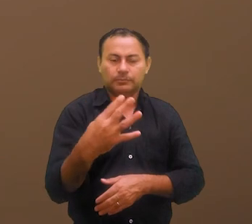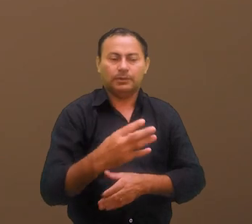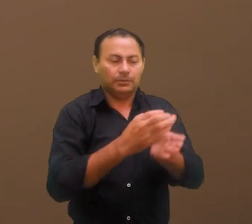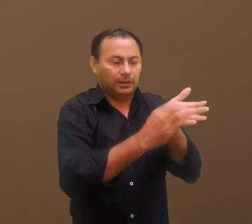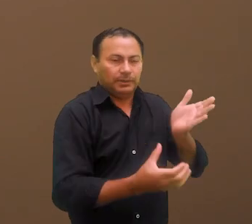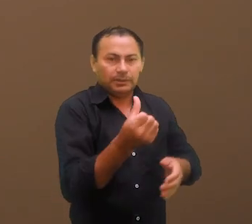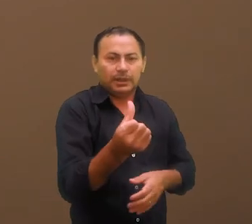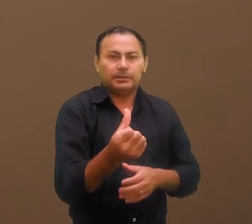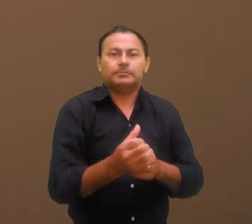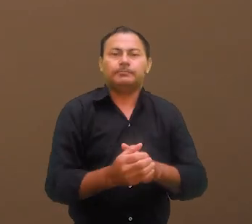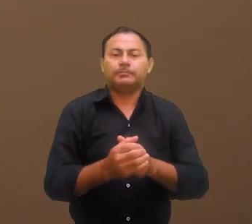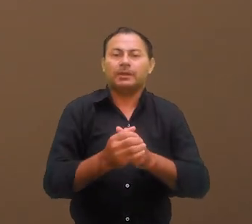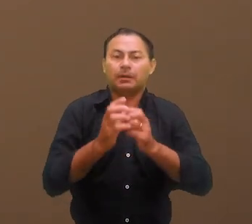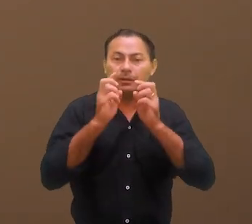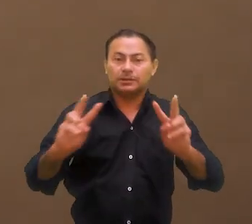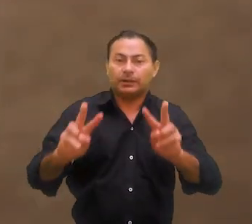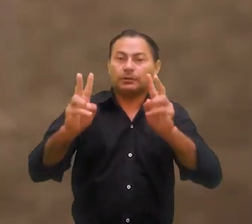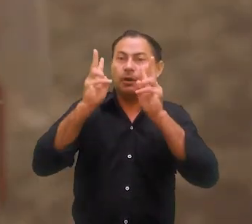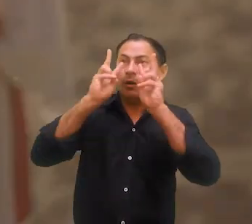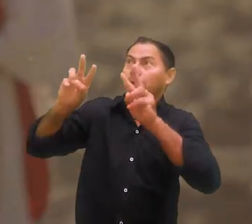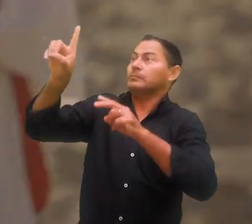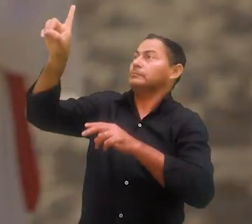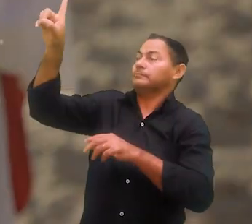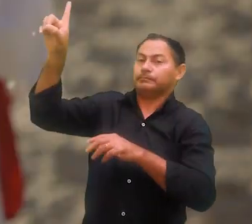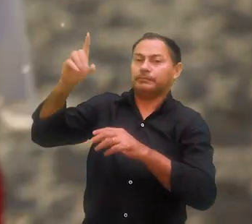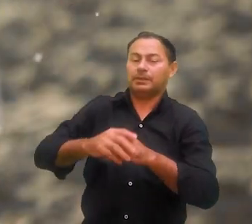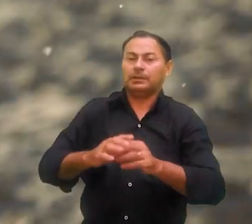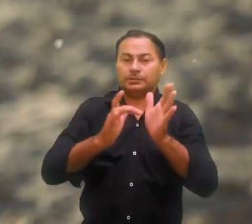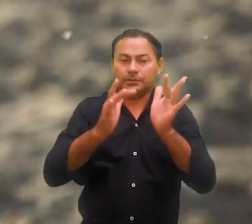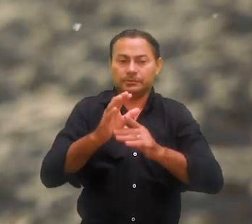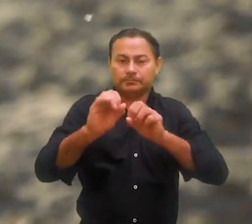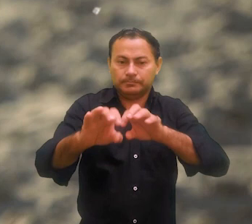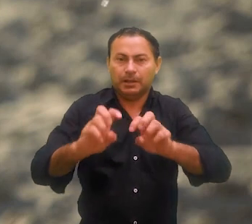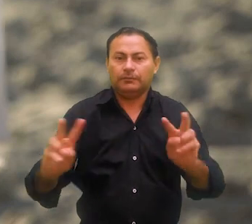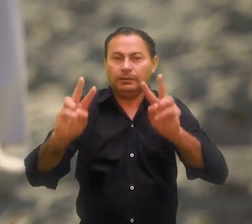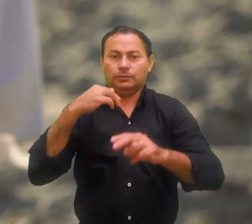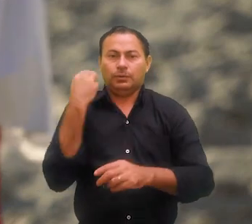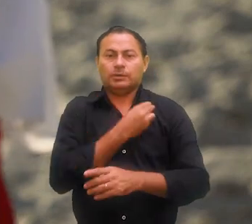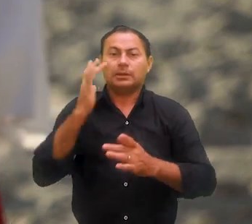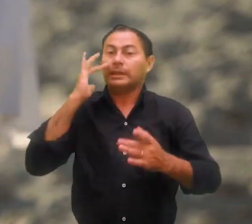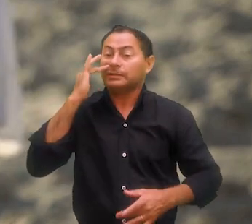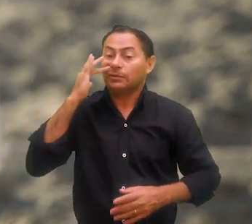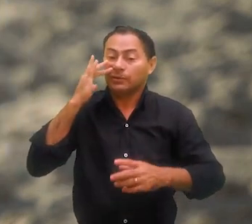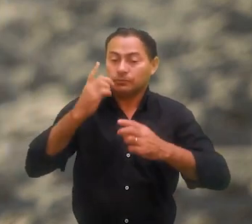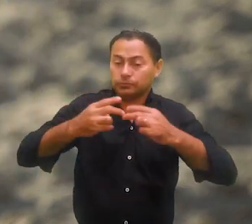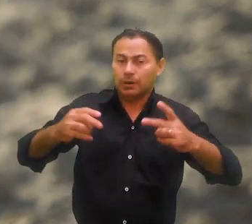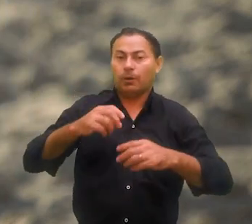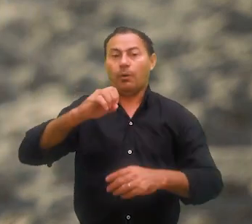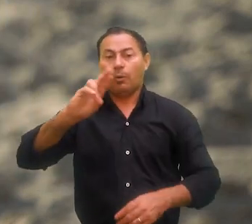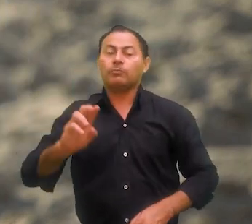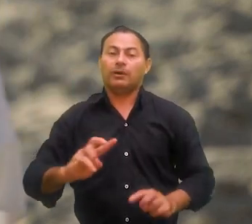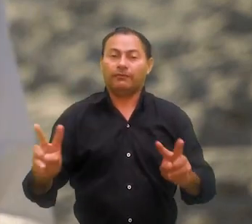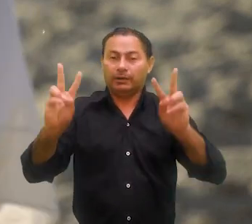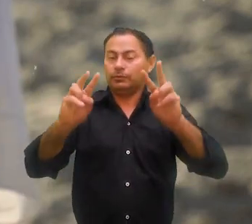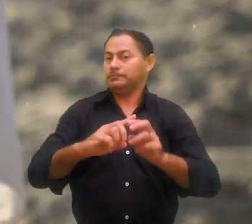6 são os valores daquele que olha para o alto. Jesus começa seu ensino sobre valores afirmando que nossos tesouros ou